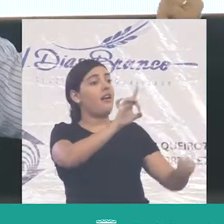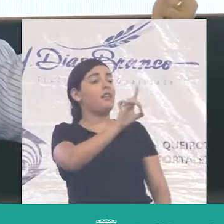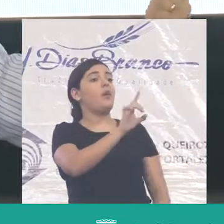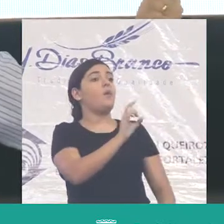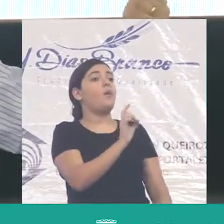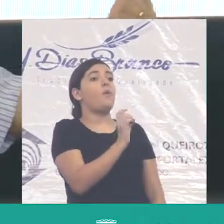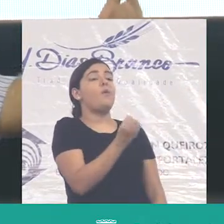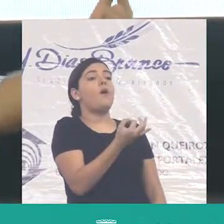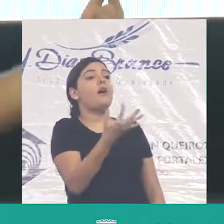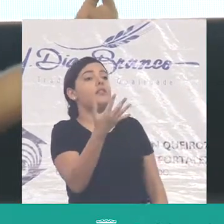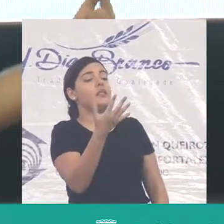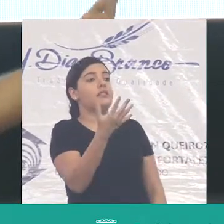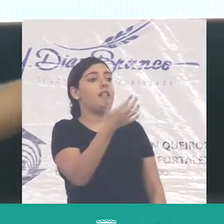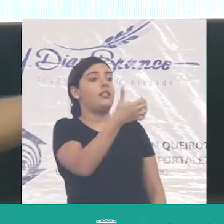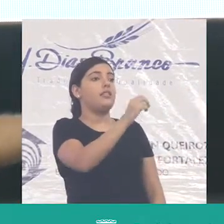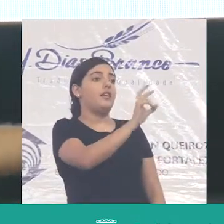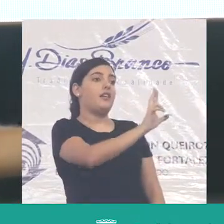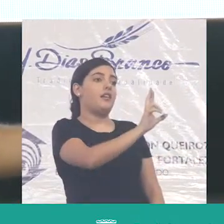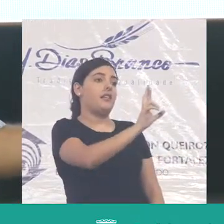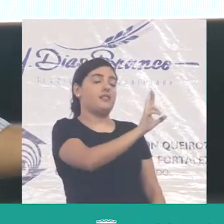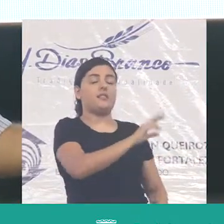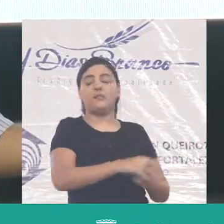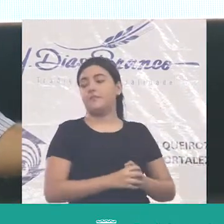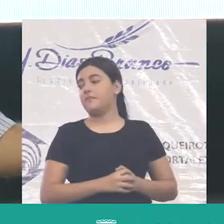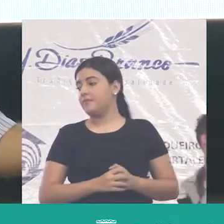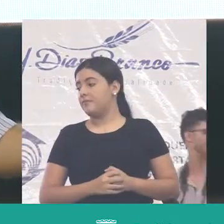vale quanto? R$10.